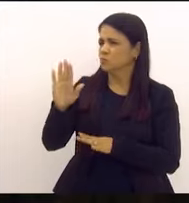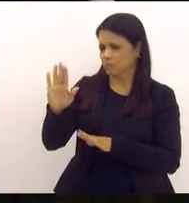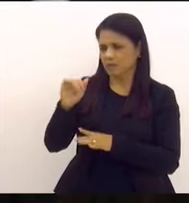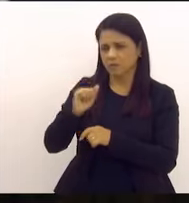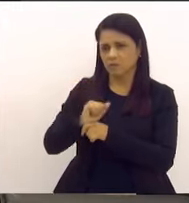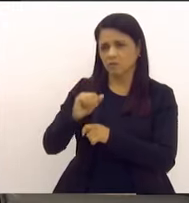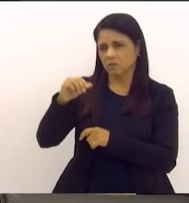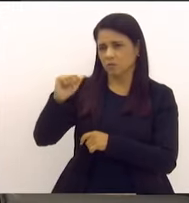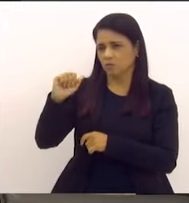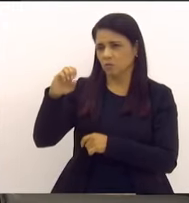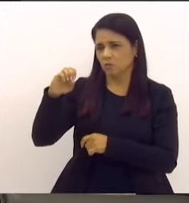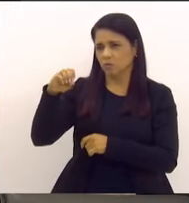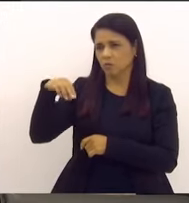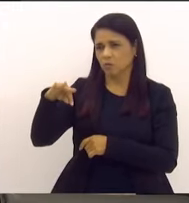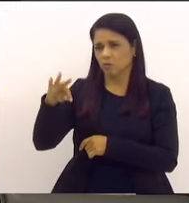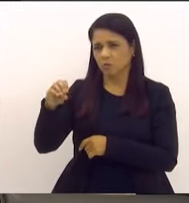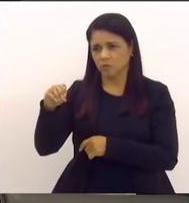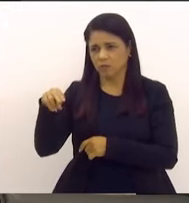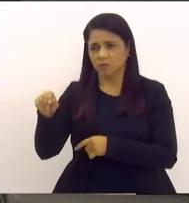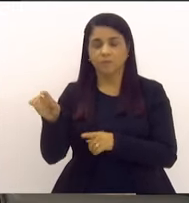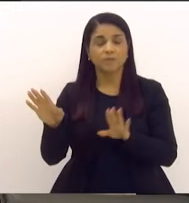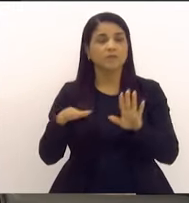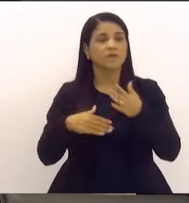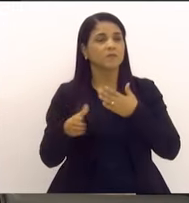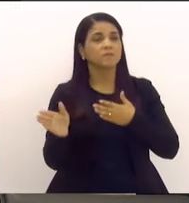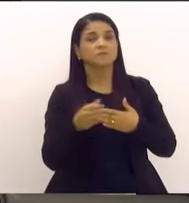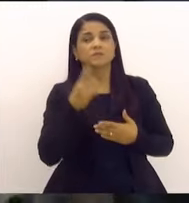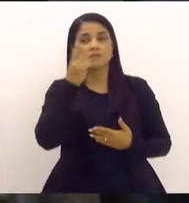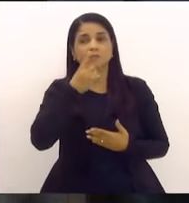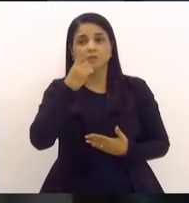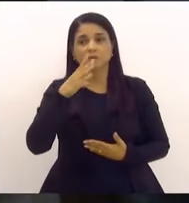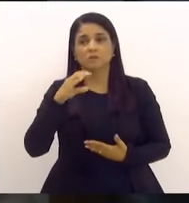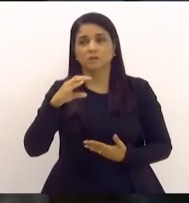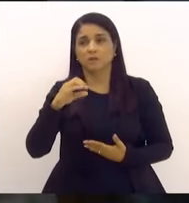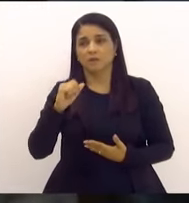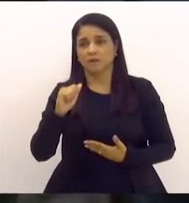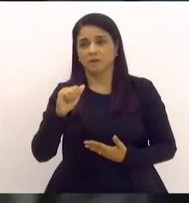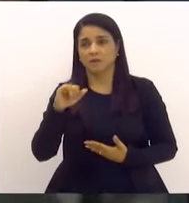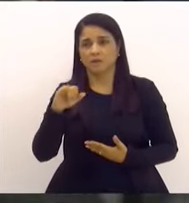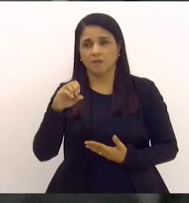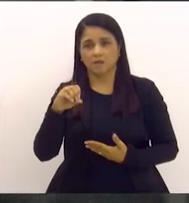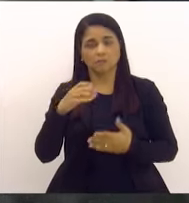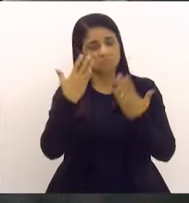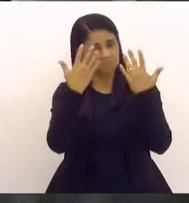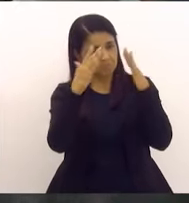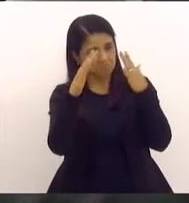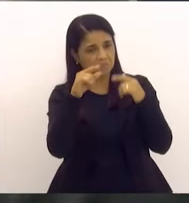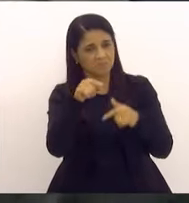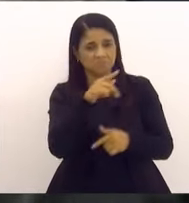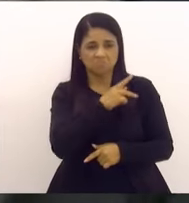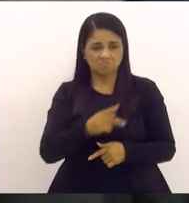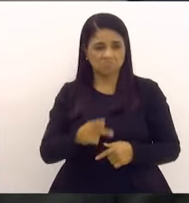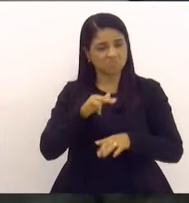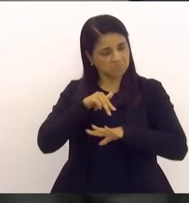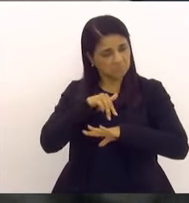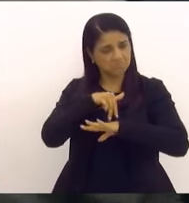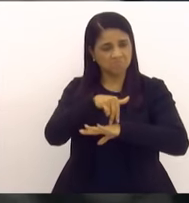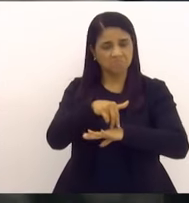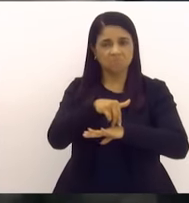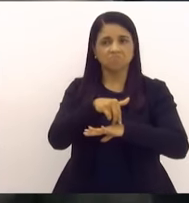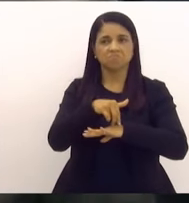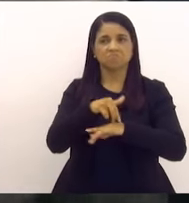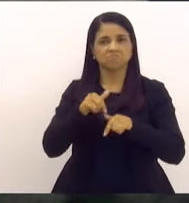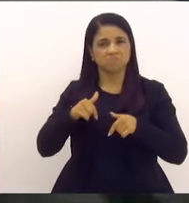antes. Presidente, boa tarde. Primeiro, eu queria parabenizar a Vossa Excelência pela conduta firme hoje à frente da